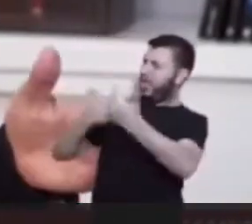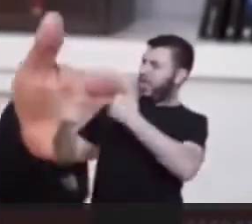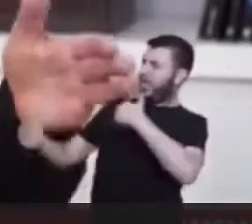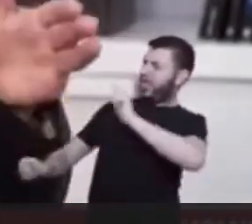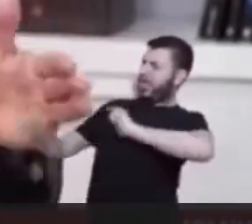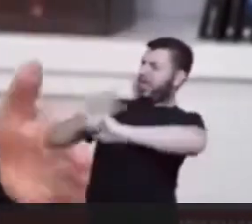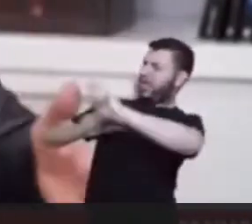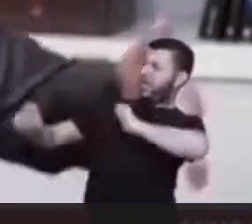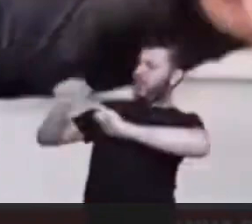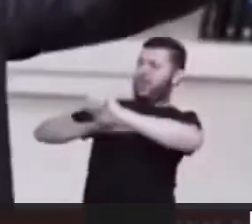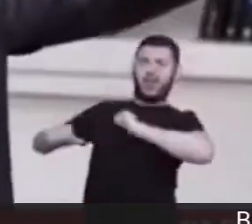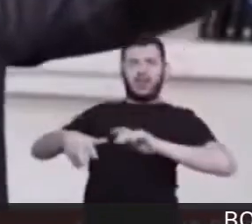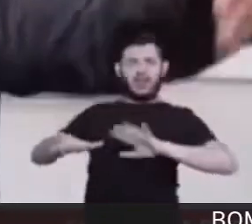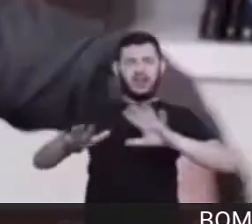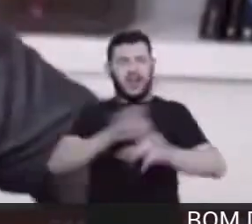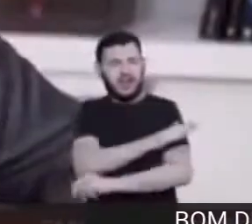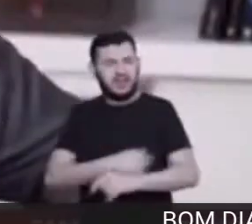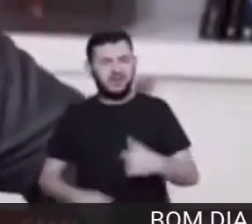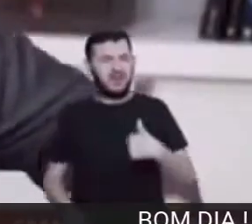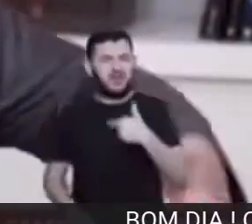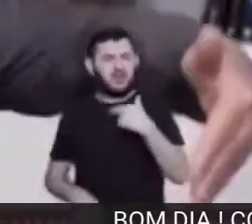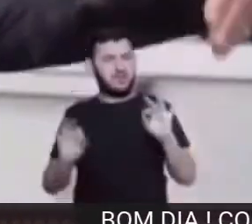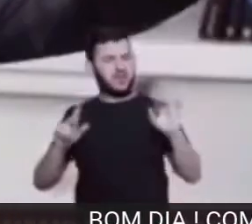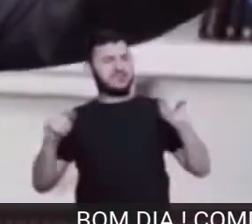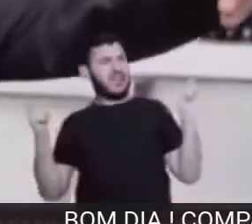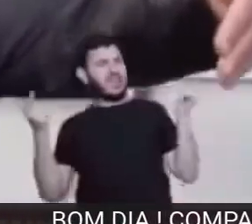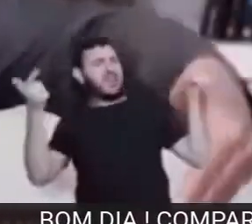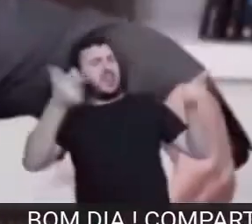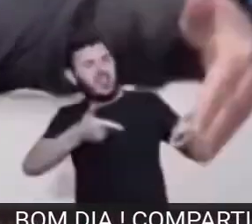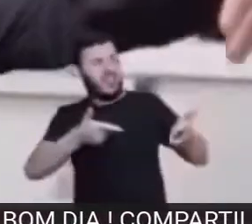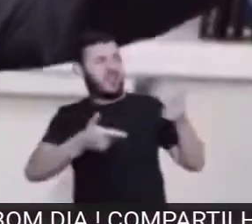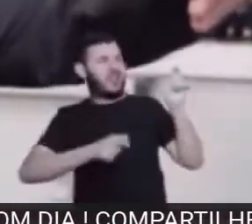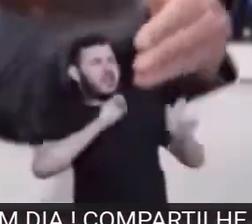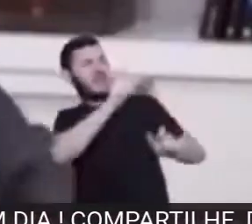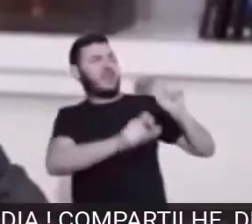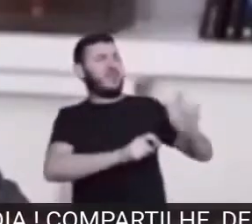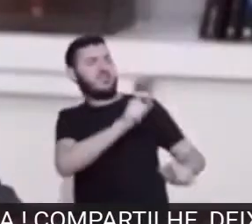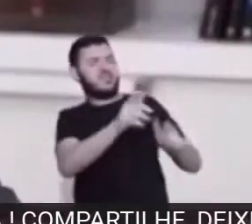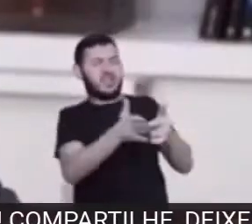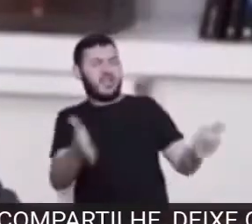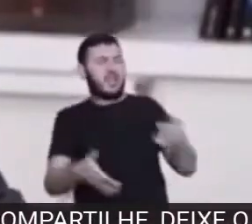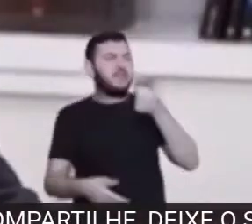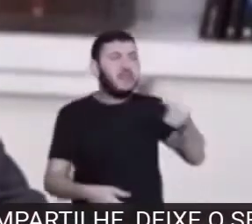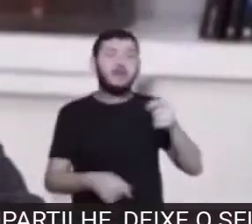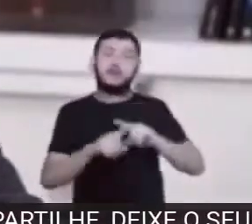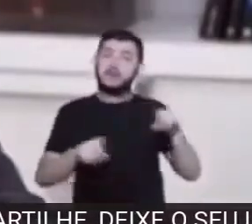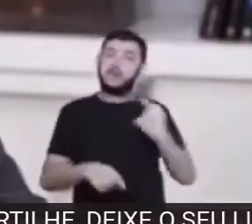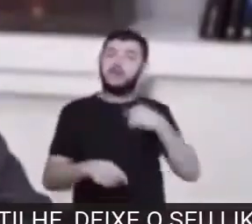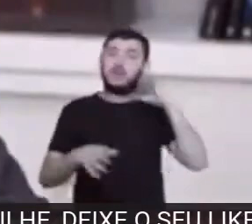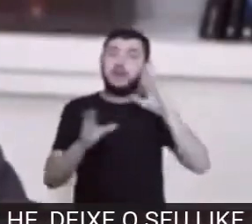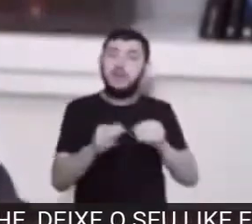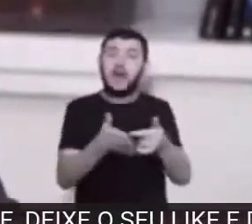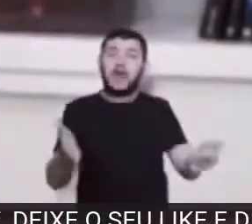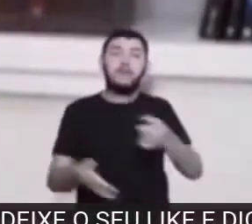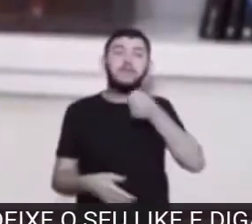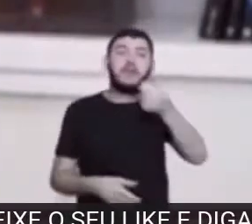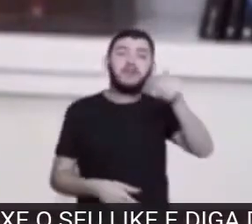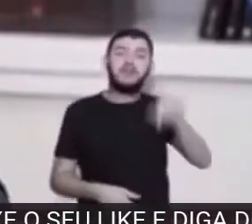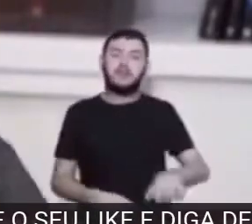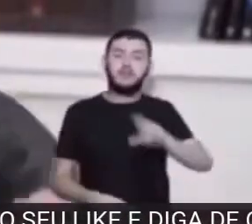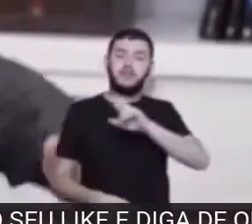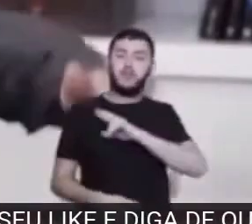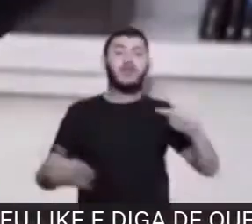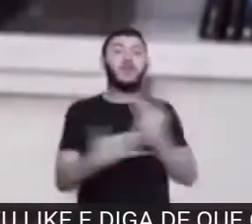dizer que, na verdade, a imprensa é responsável pelo que aconteceu na América Latina, pelo golpe da derrubada